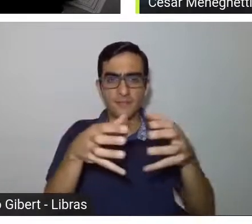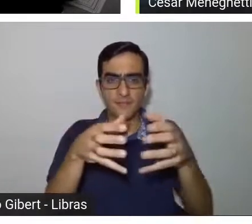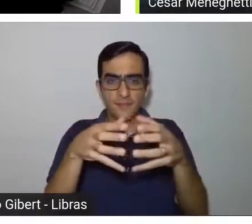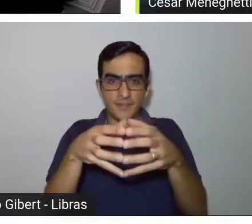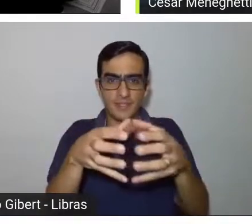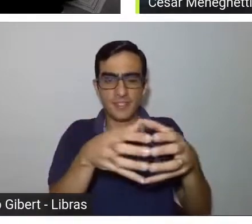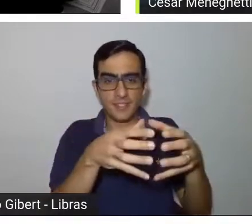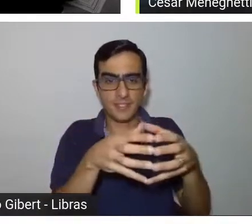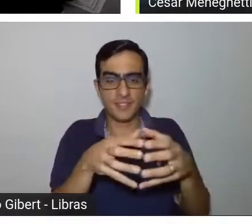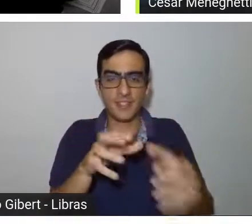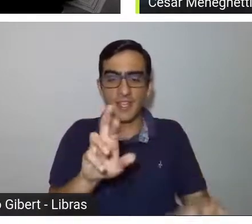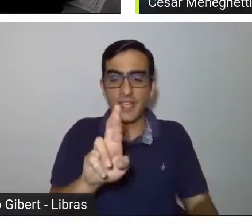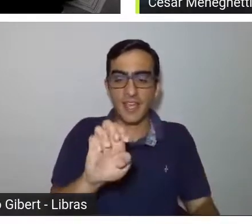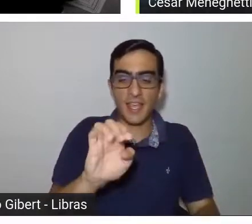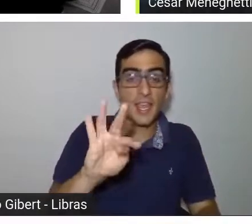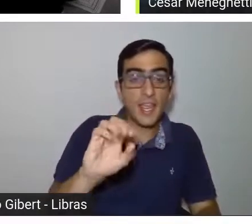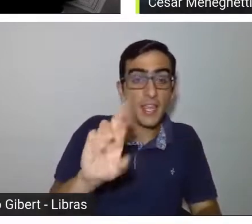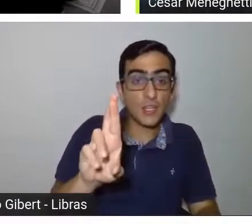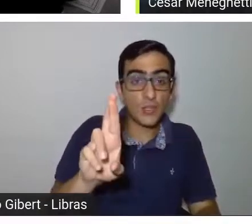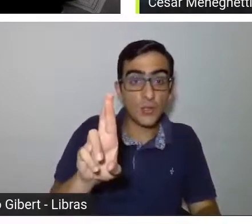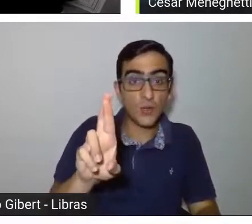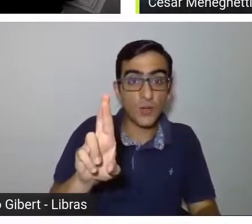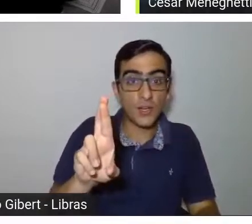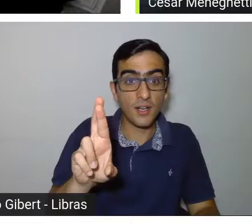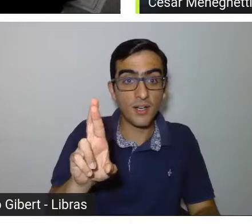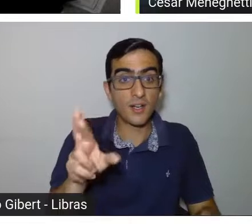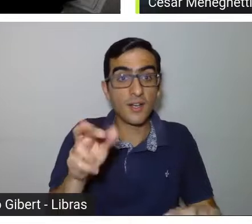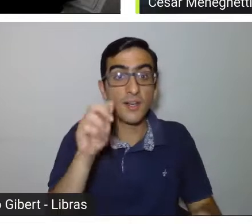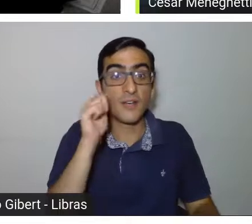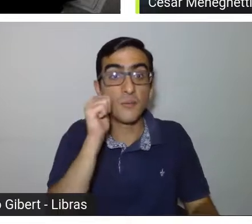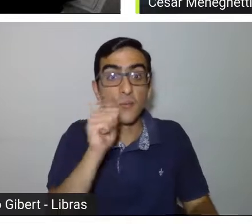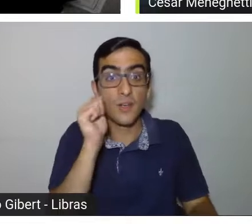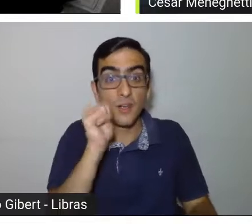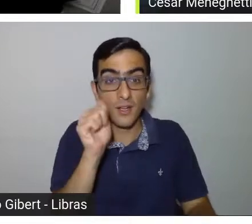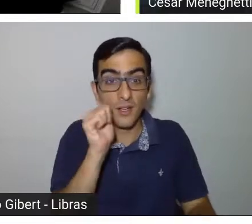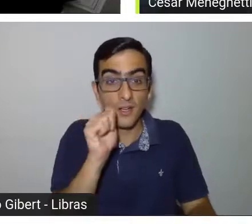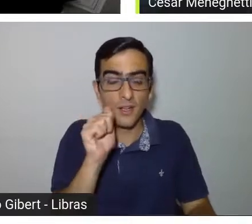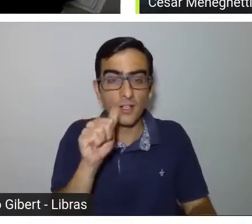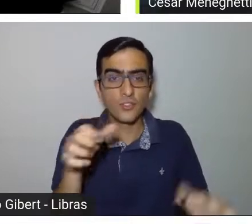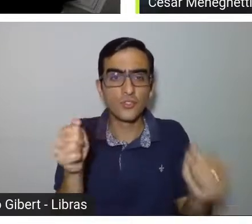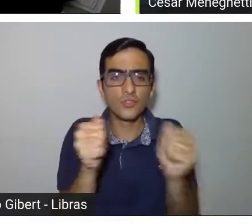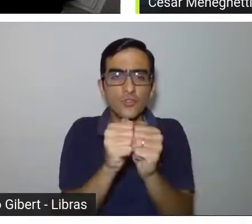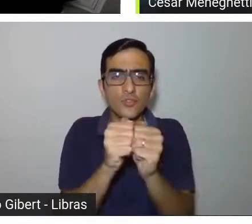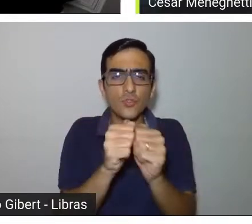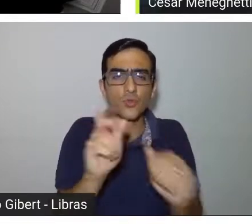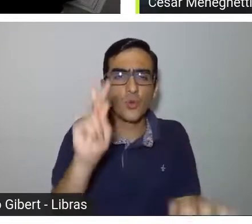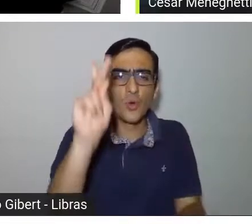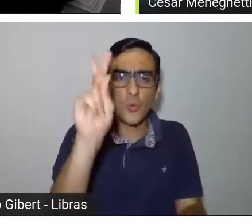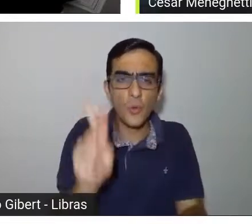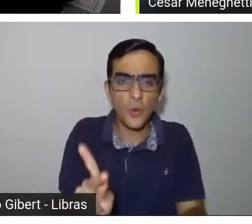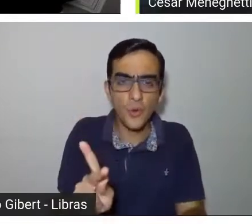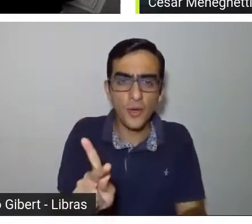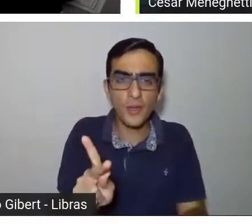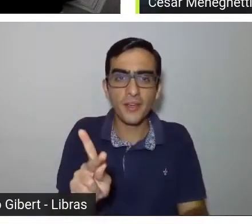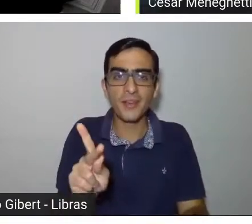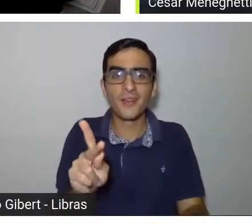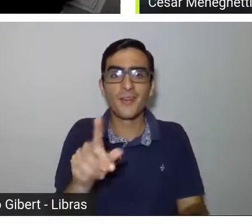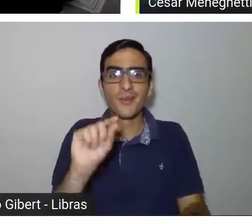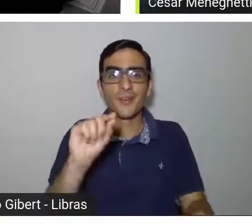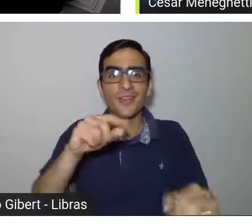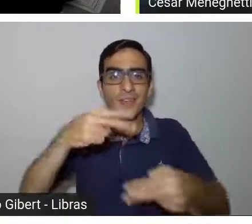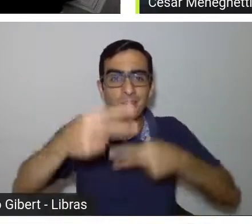da reitoria, com a reitora, com o presidente da Bienal de